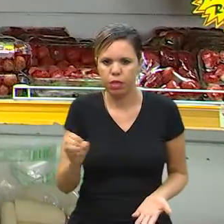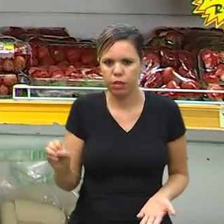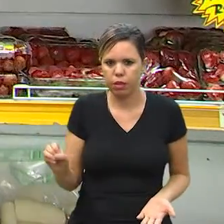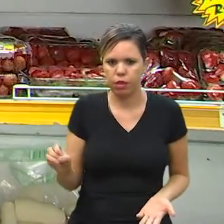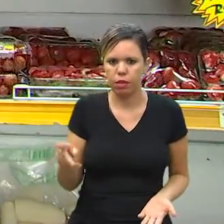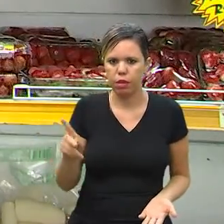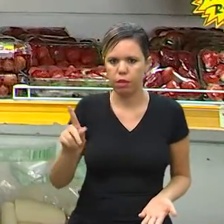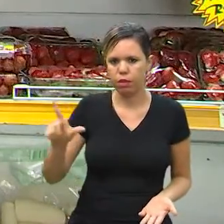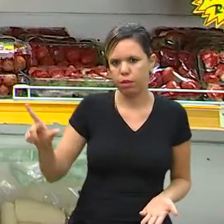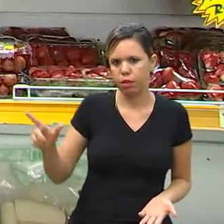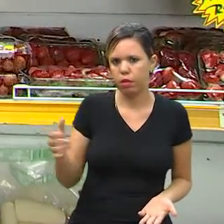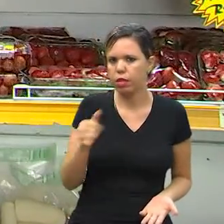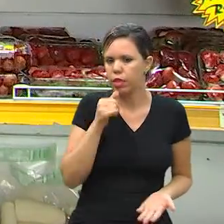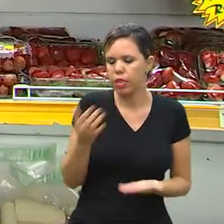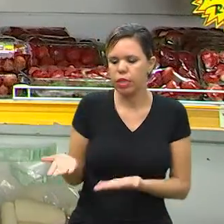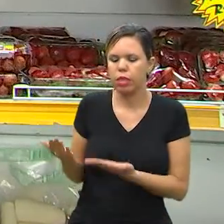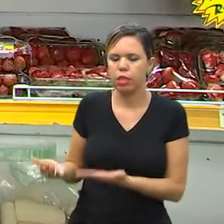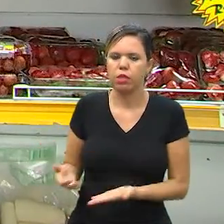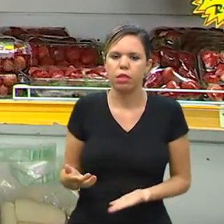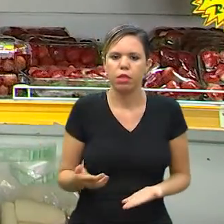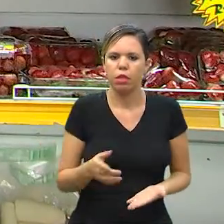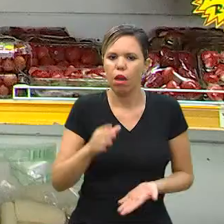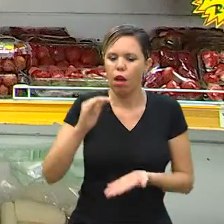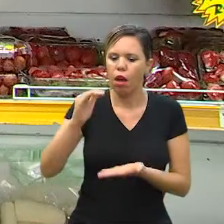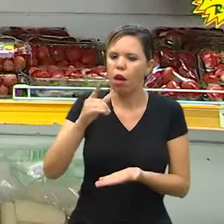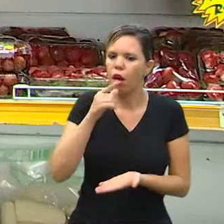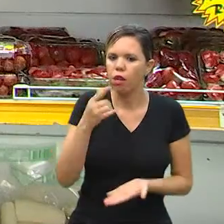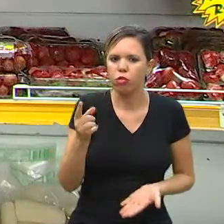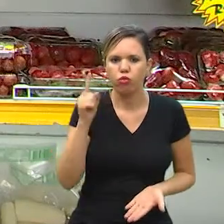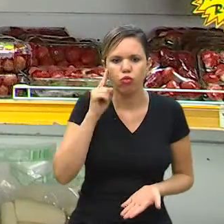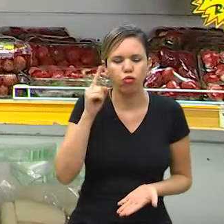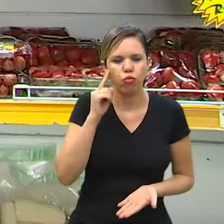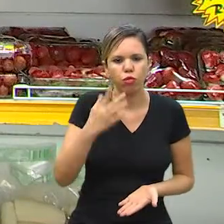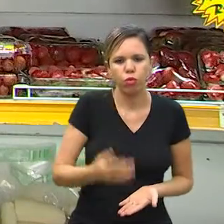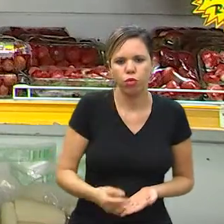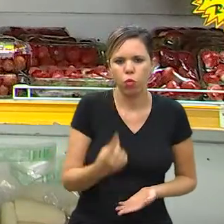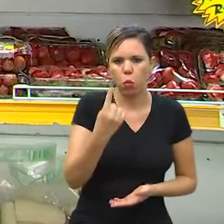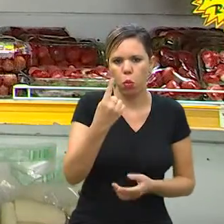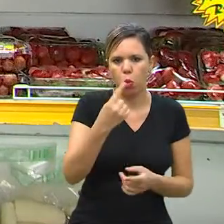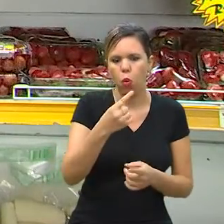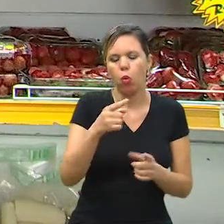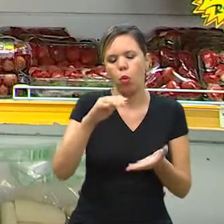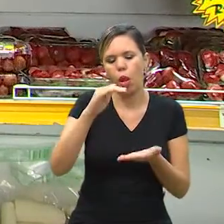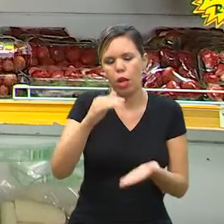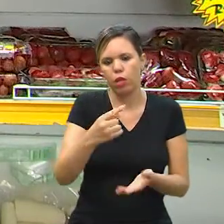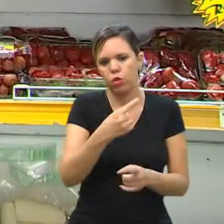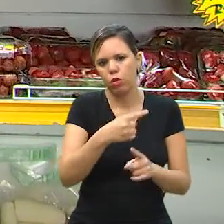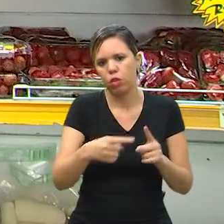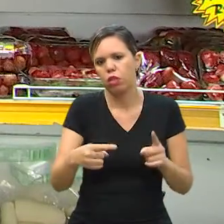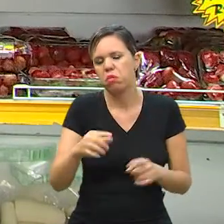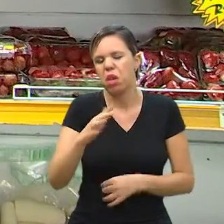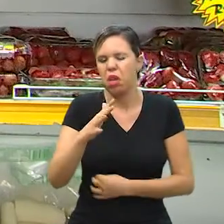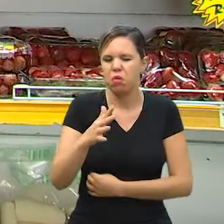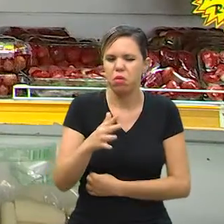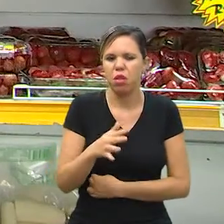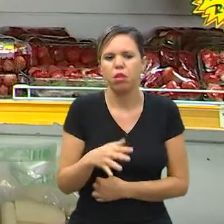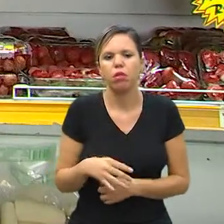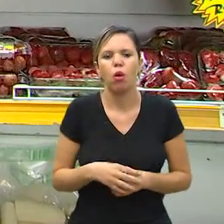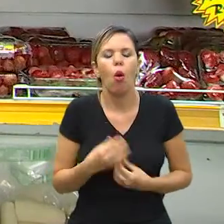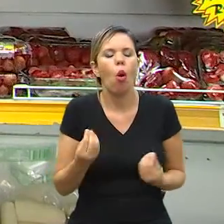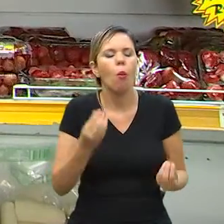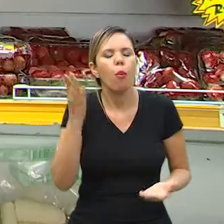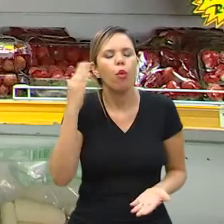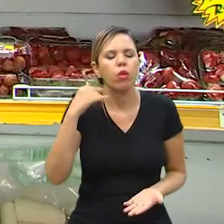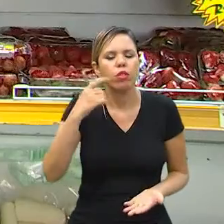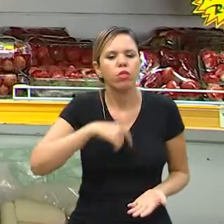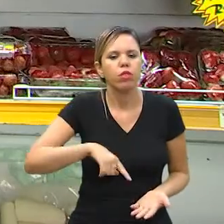60 quilos, ela deve consumir de água por dia na faixa de 1,5 litro a 1,8 litro. Como